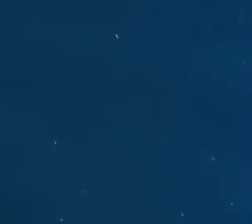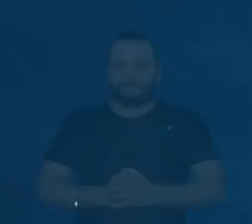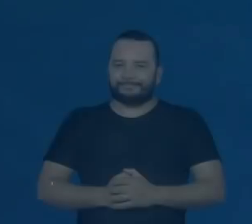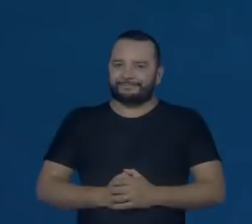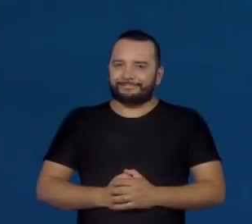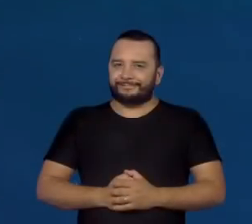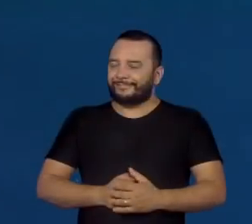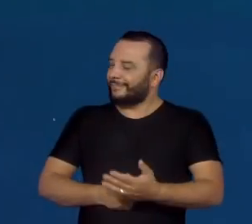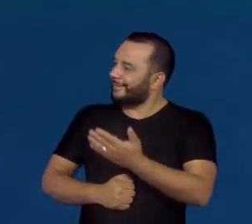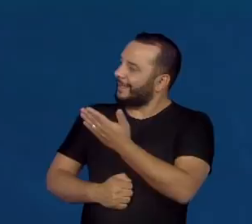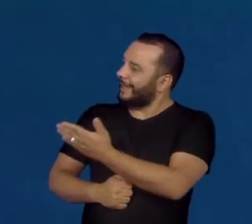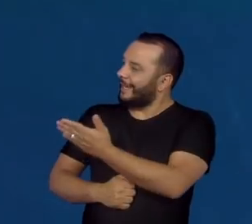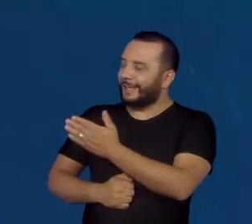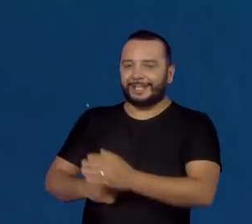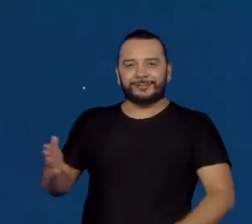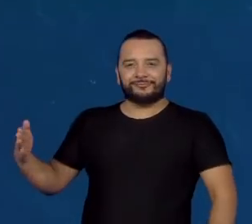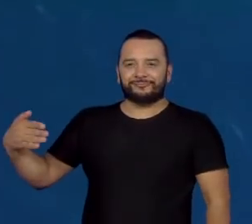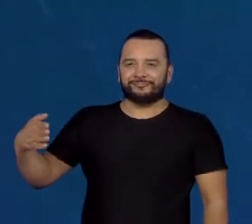elas chegaram,